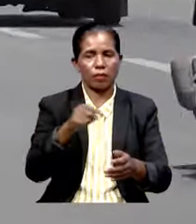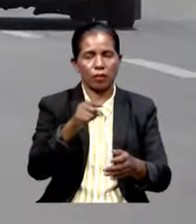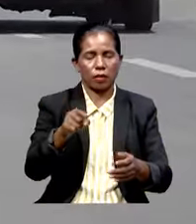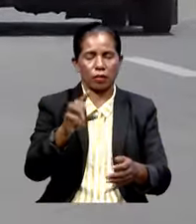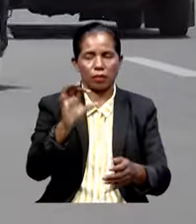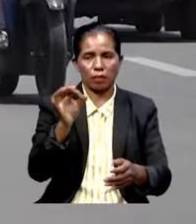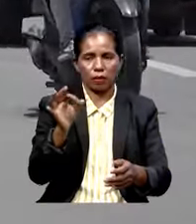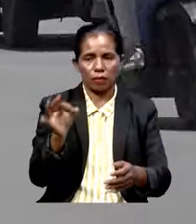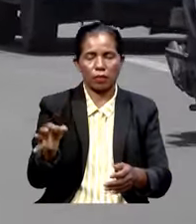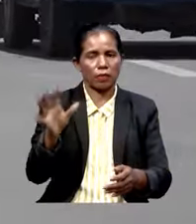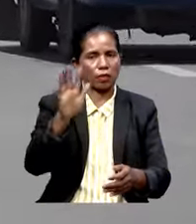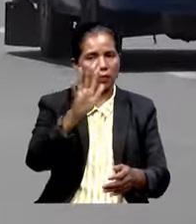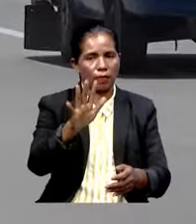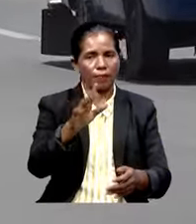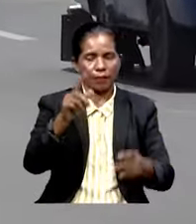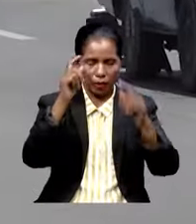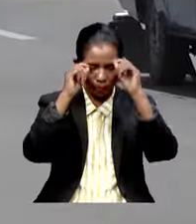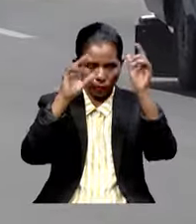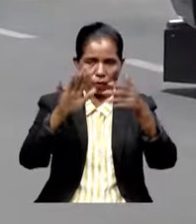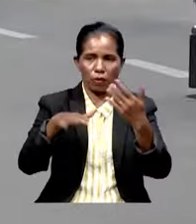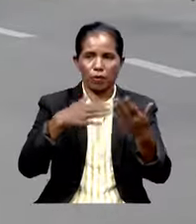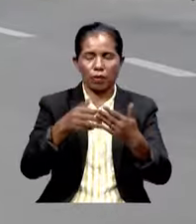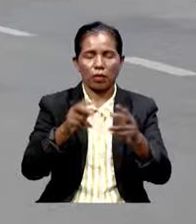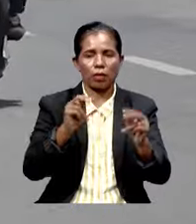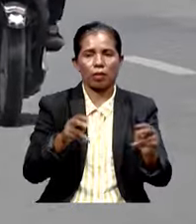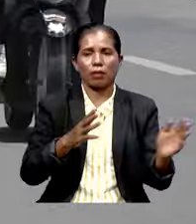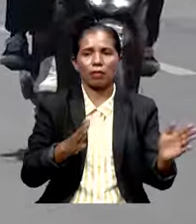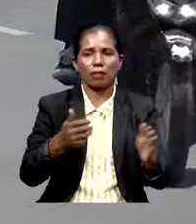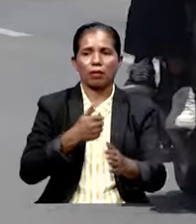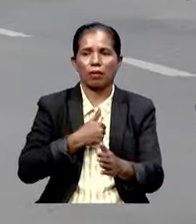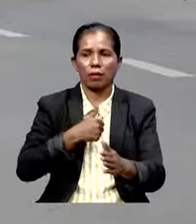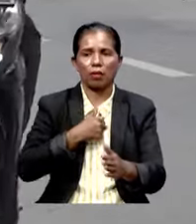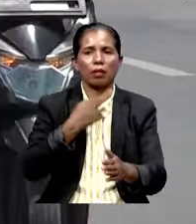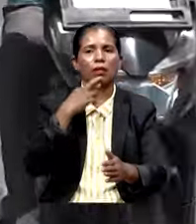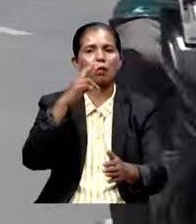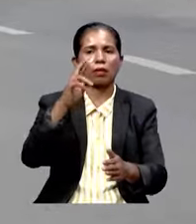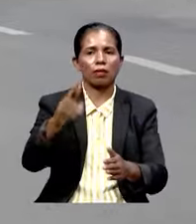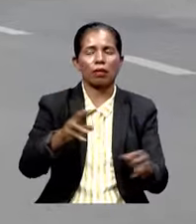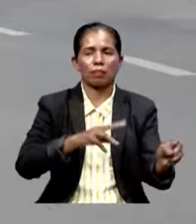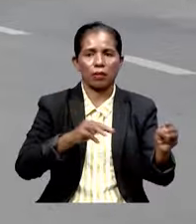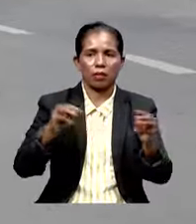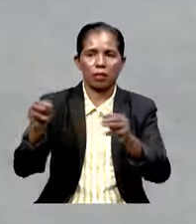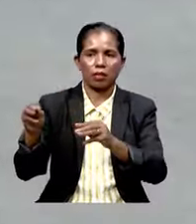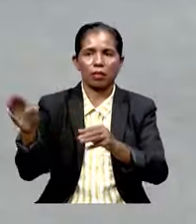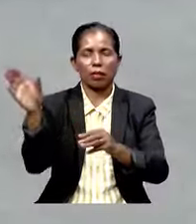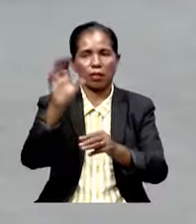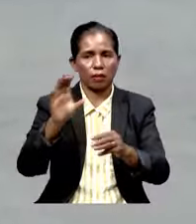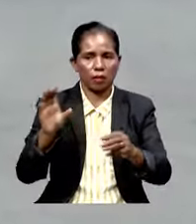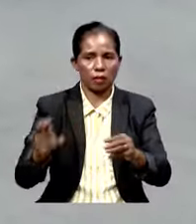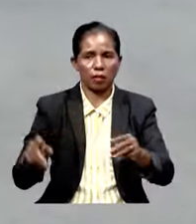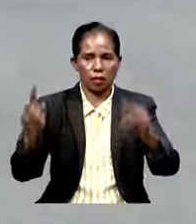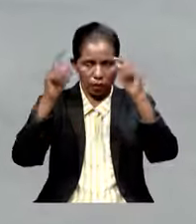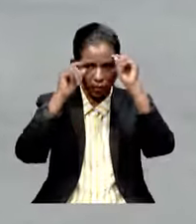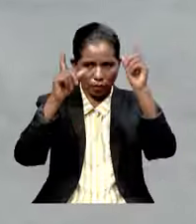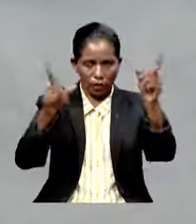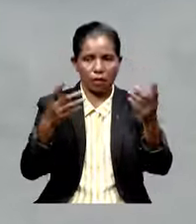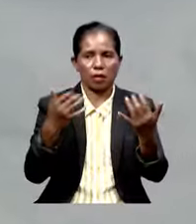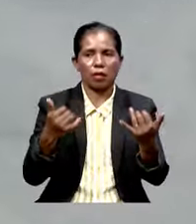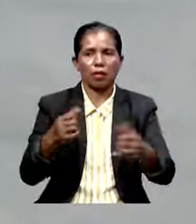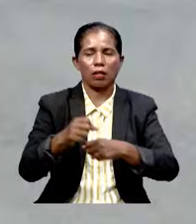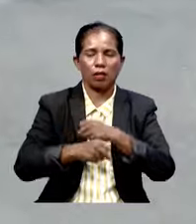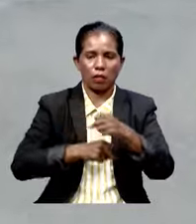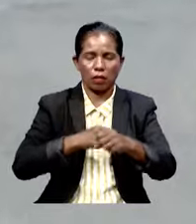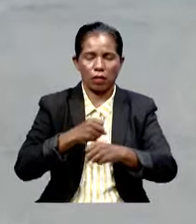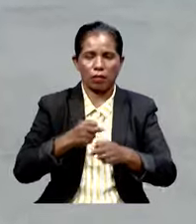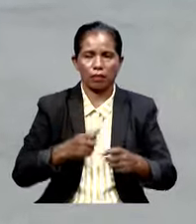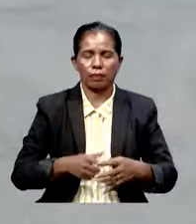resencia. Tambane Timoroan hotu tem que preparar onde responde ba impacto mudança climática nebe Timor-Leste agora sofre ela.